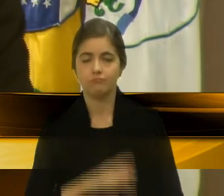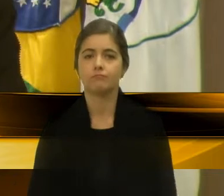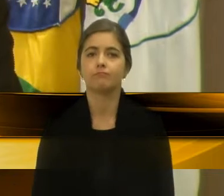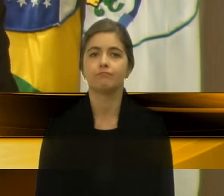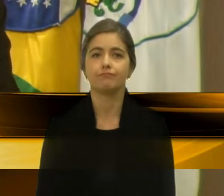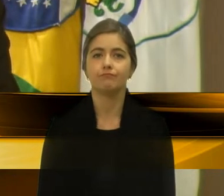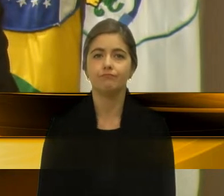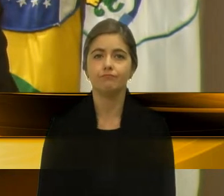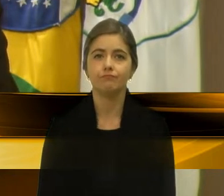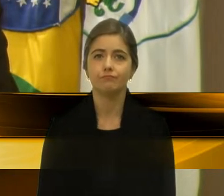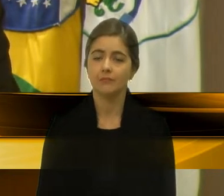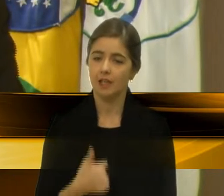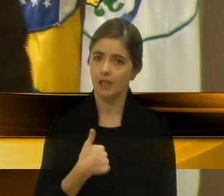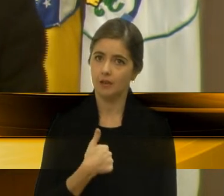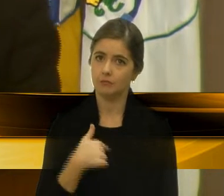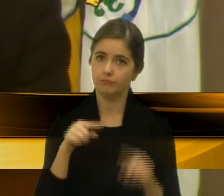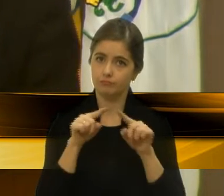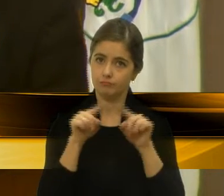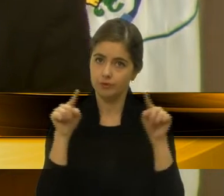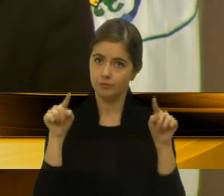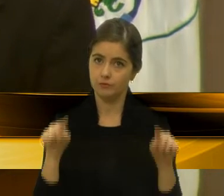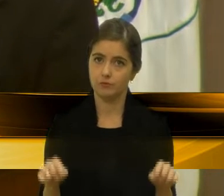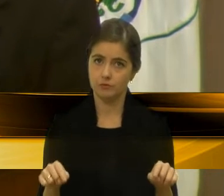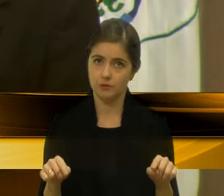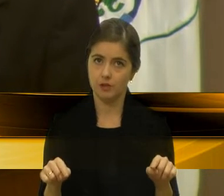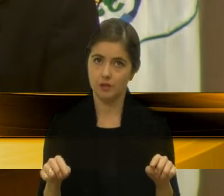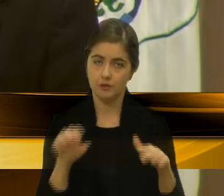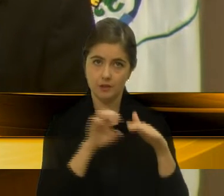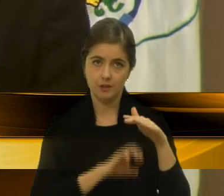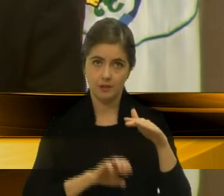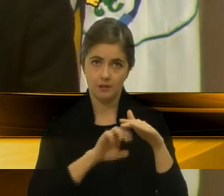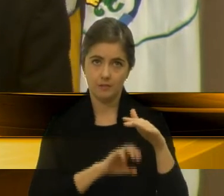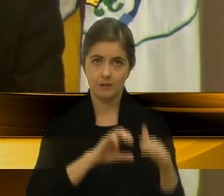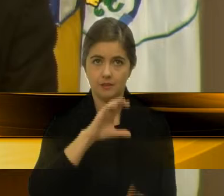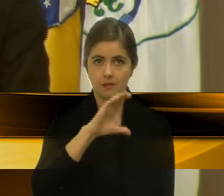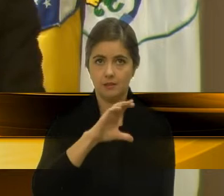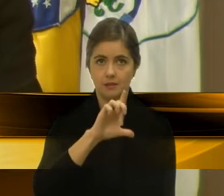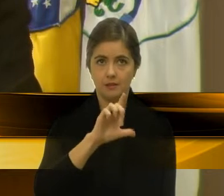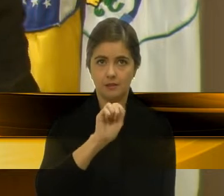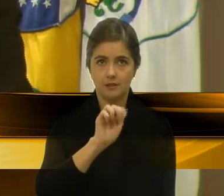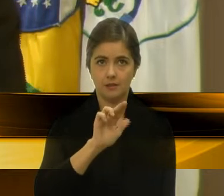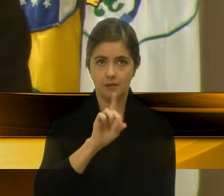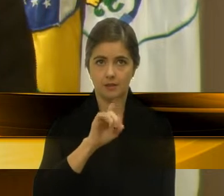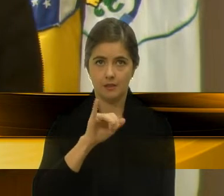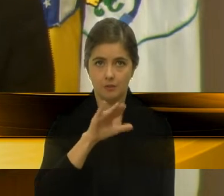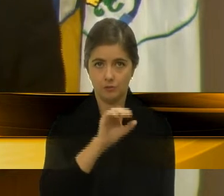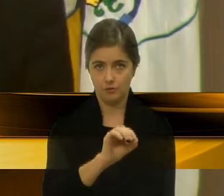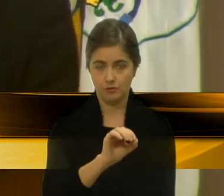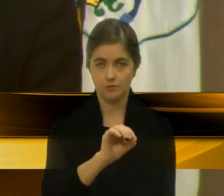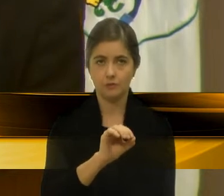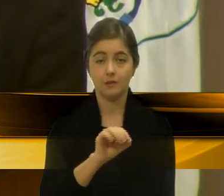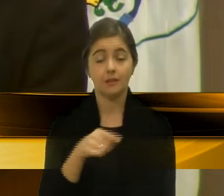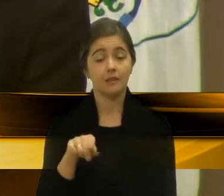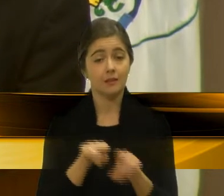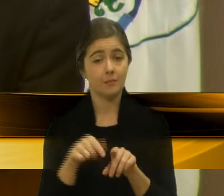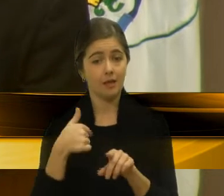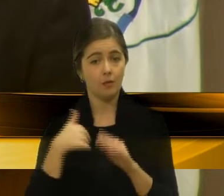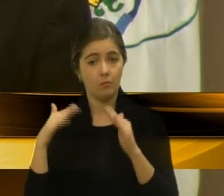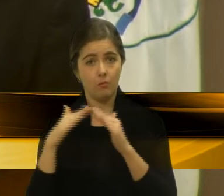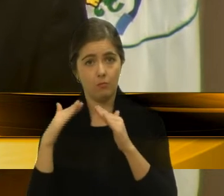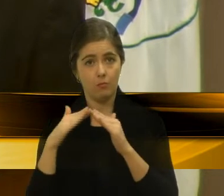como funcionário da empresa Claudino Costa e Boff, de Santa Lúcia do Piaí, como morador de Santa Lúcia do Piaí, quero